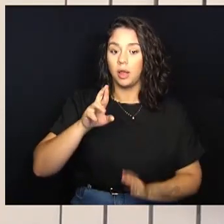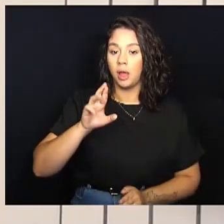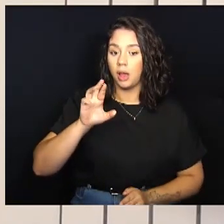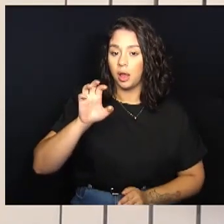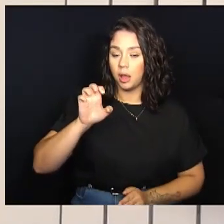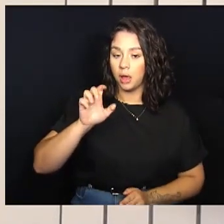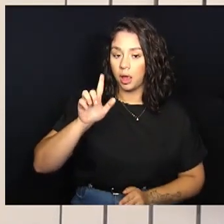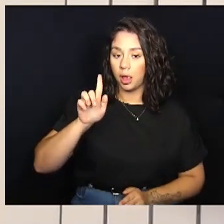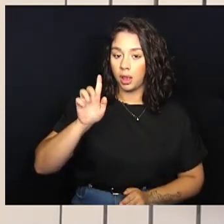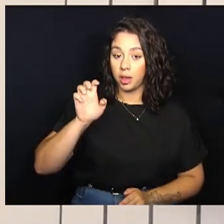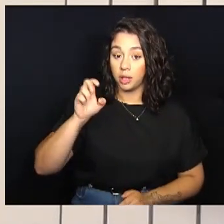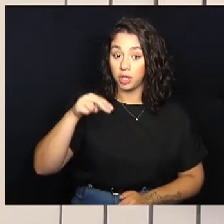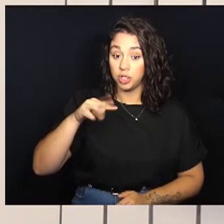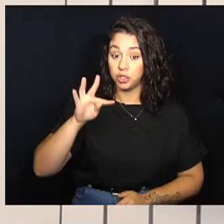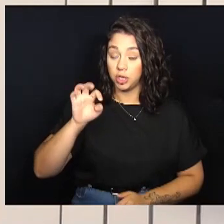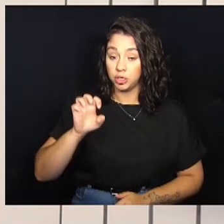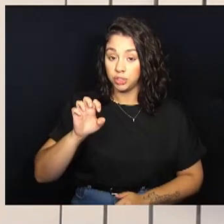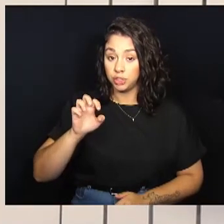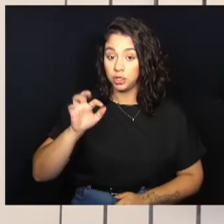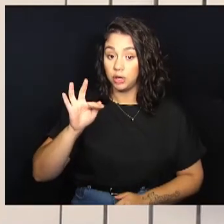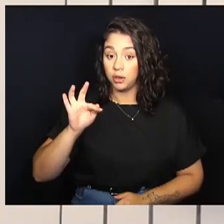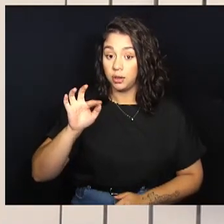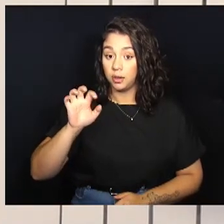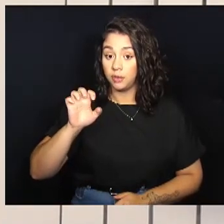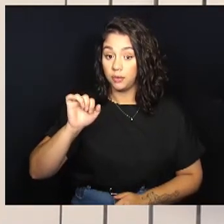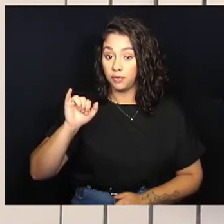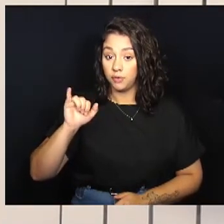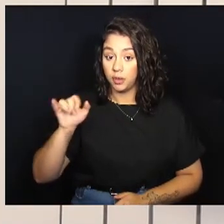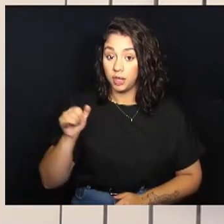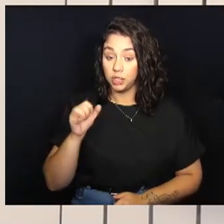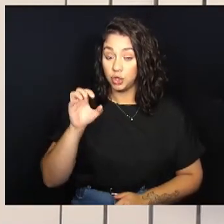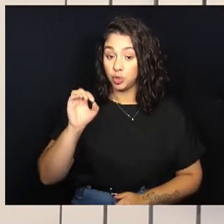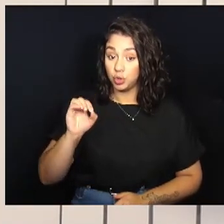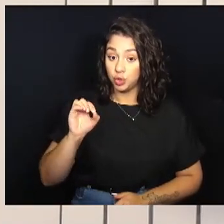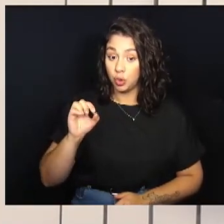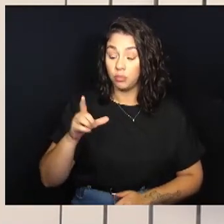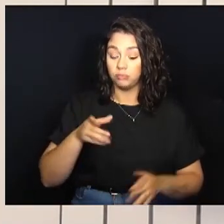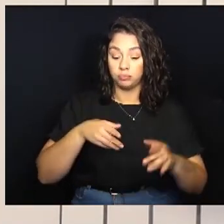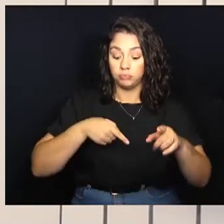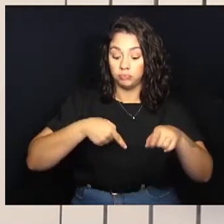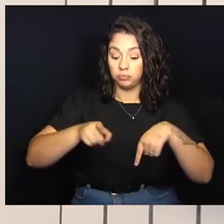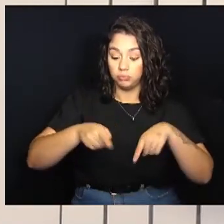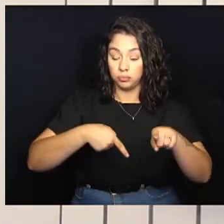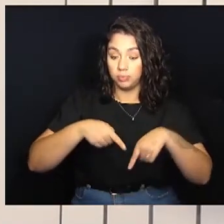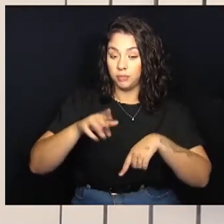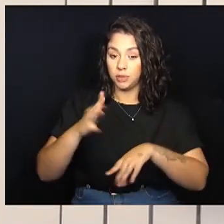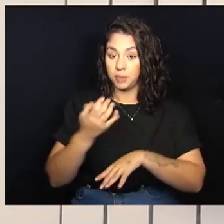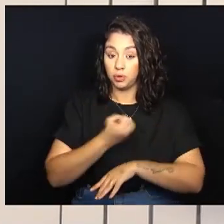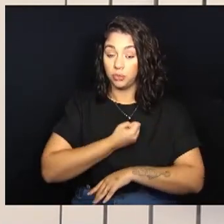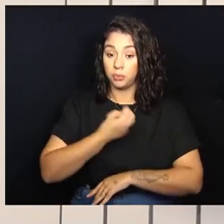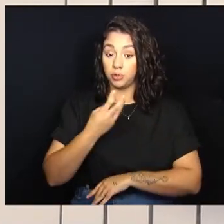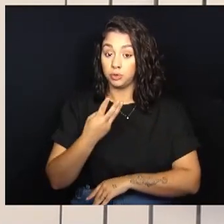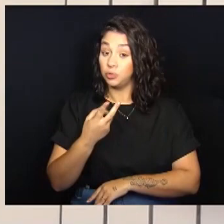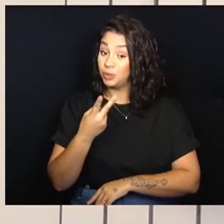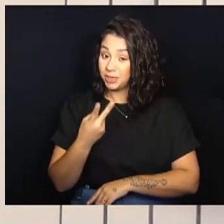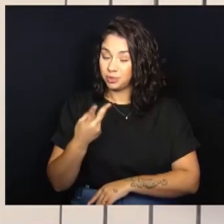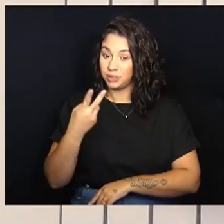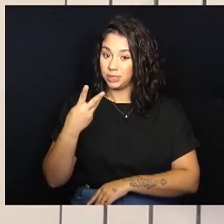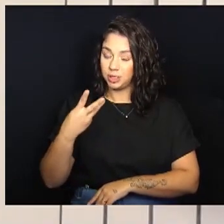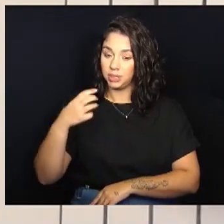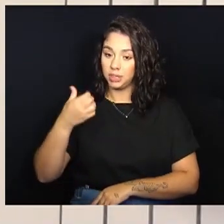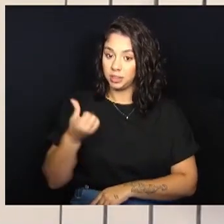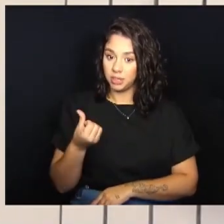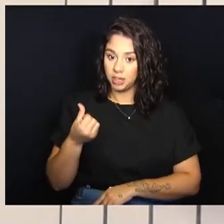no centro de Campinas. A via fica fechada na altura do numeral 236, a partir do cruzamento